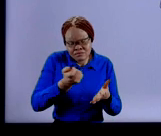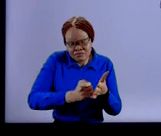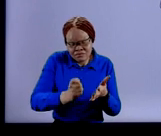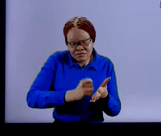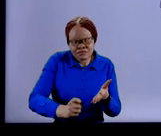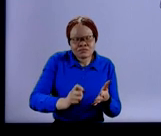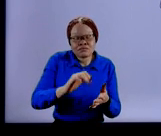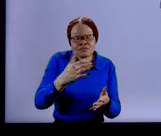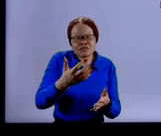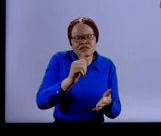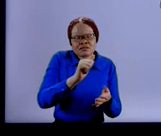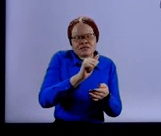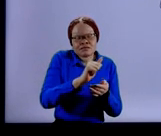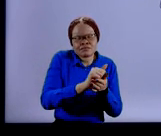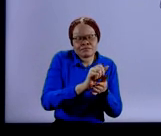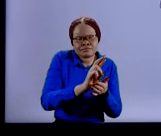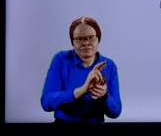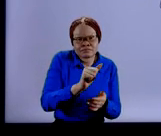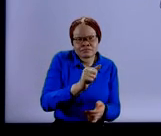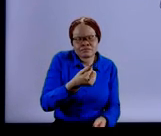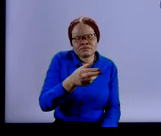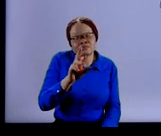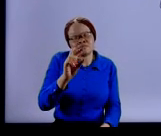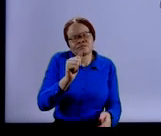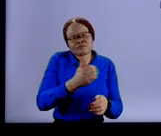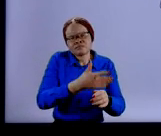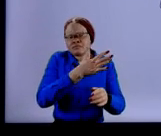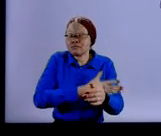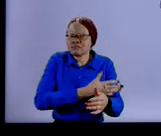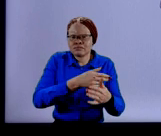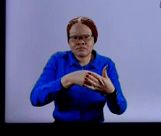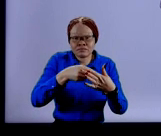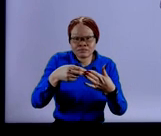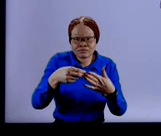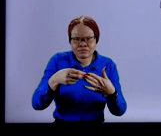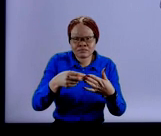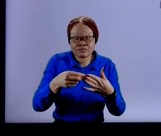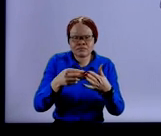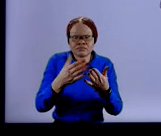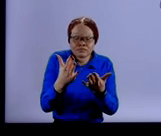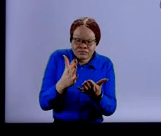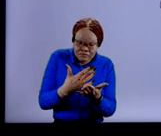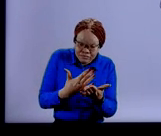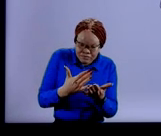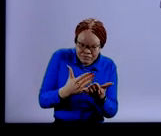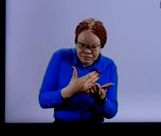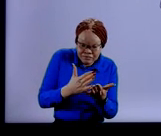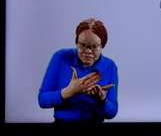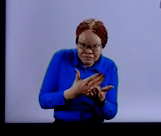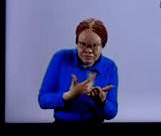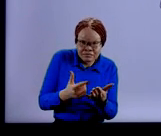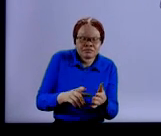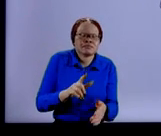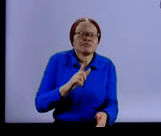escreve os determinantes artigos definidos antes dos nomes temos caderno aqui o